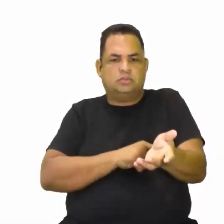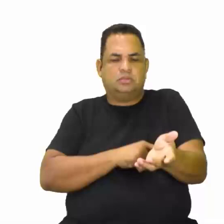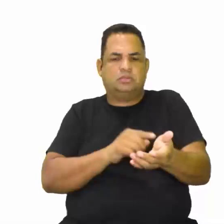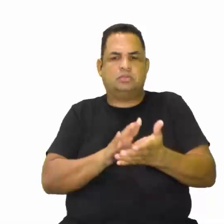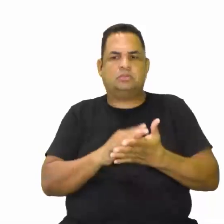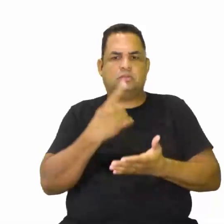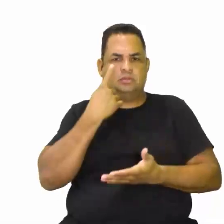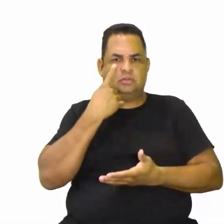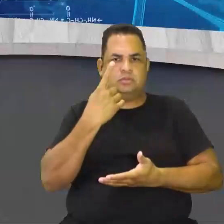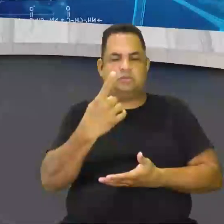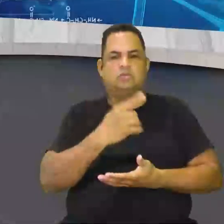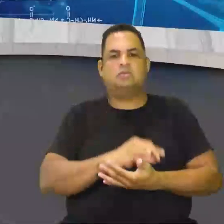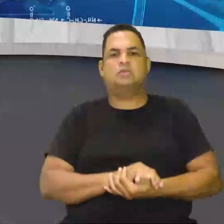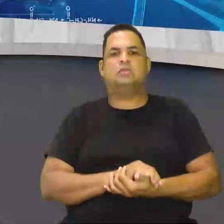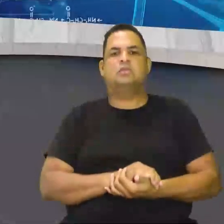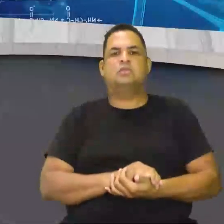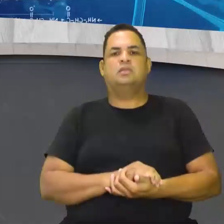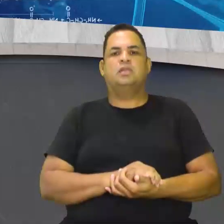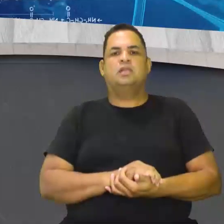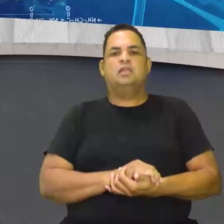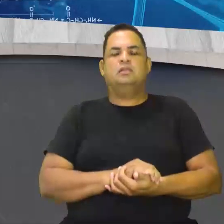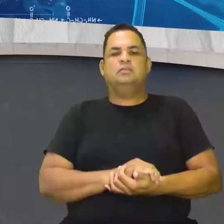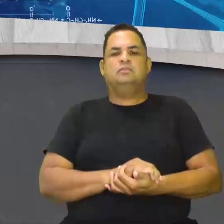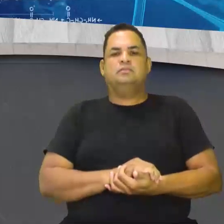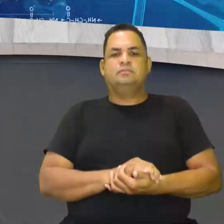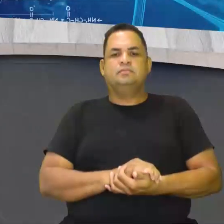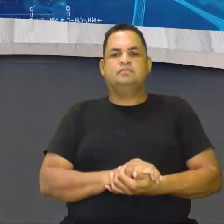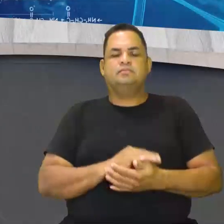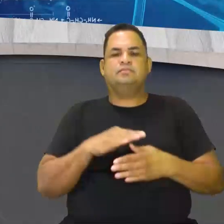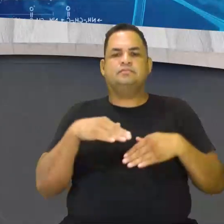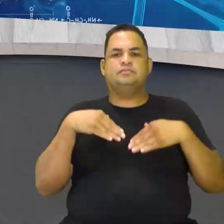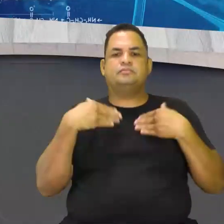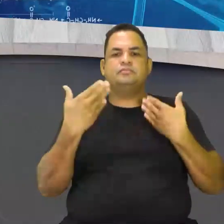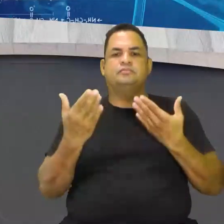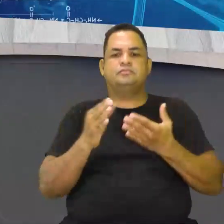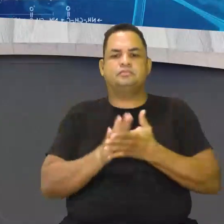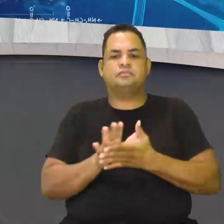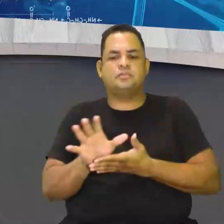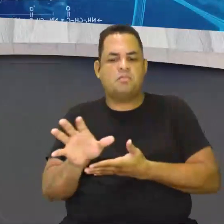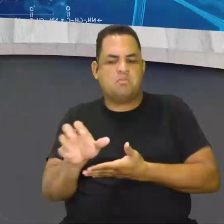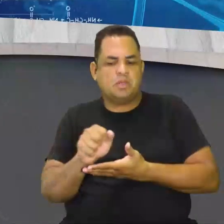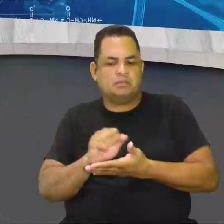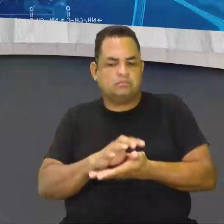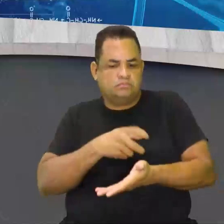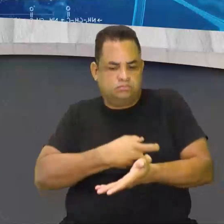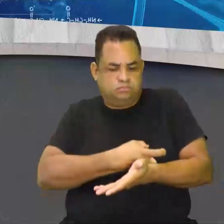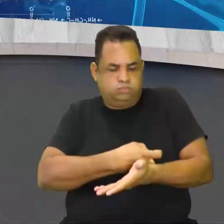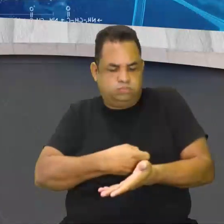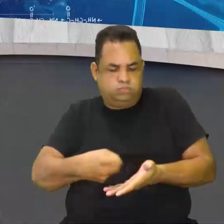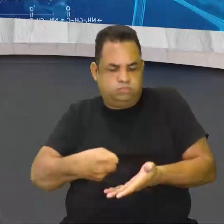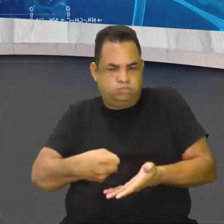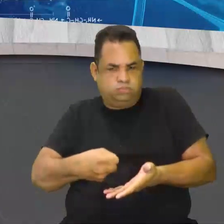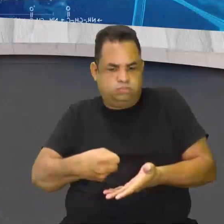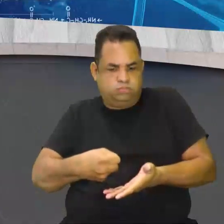o seguinte aí, meu caro aluno. Quando colhe-se o sangue de um paciente, professora, então